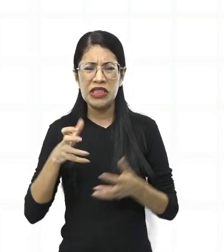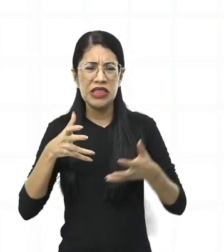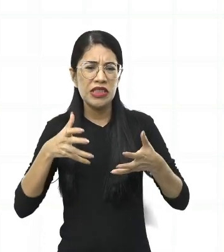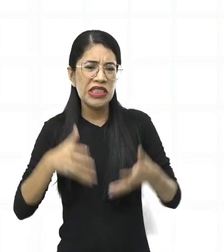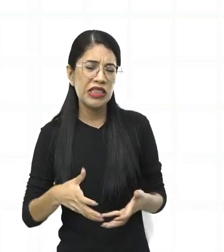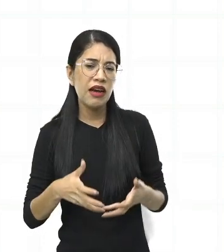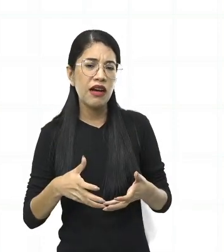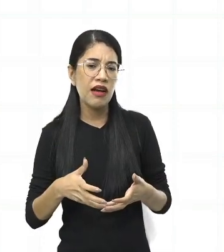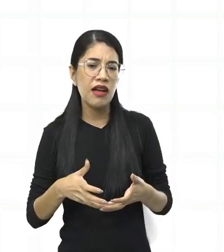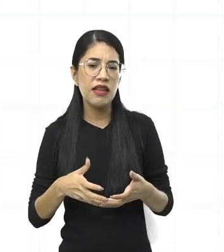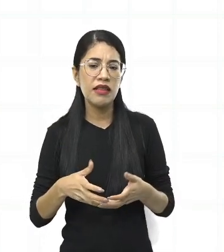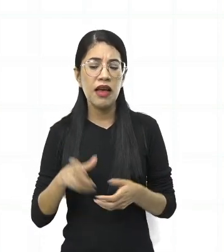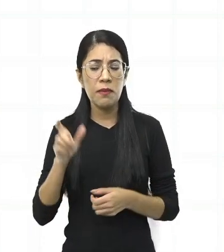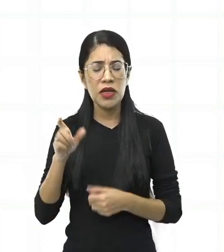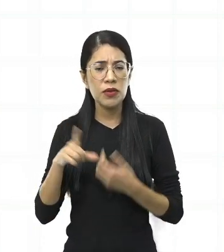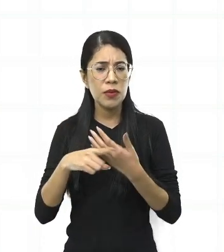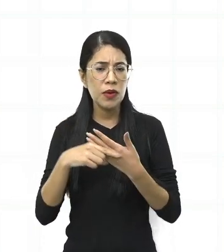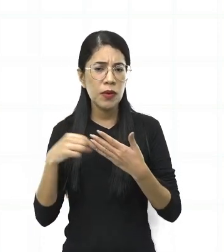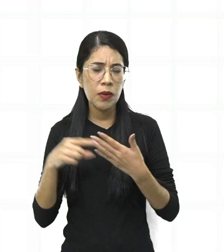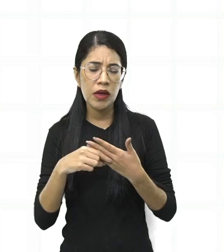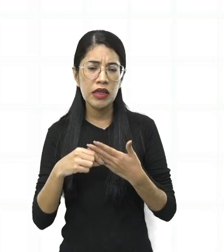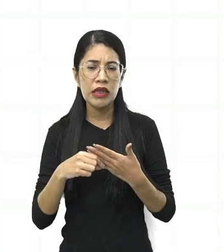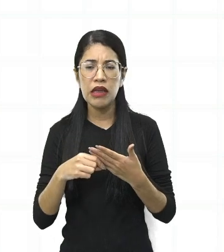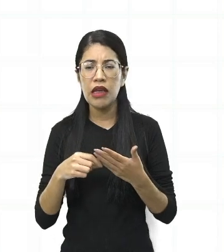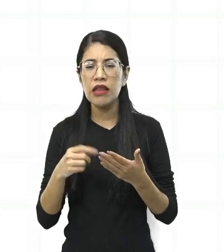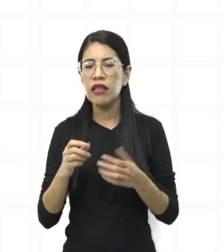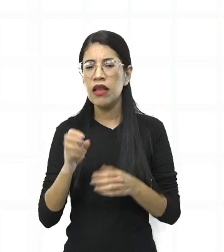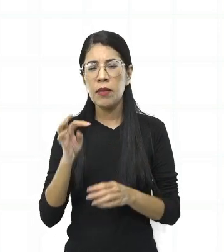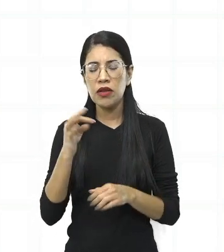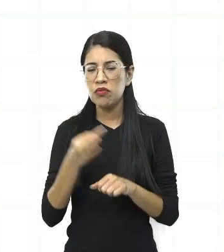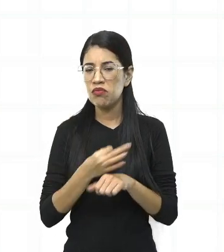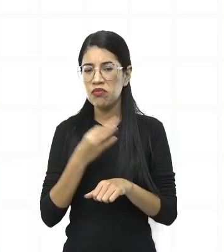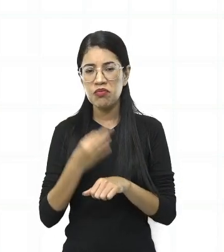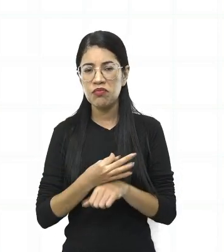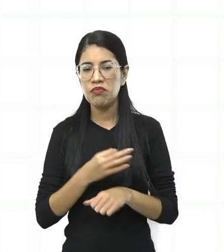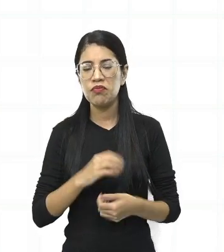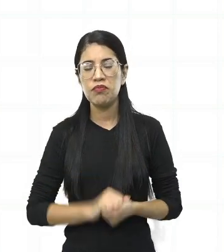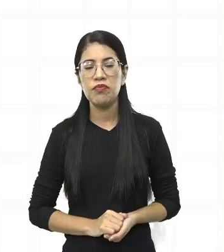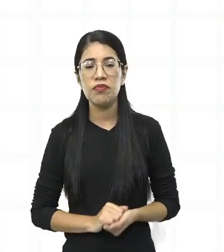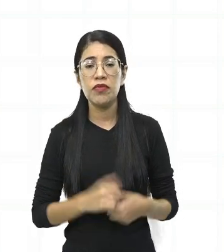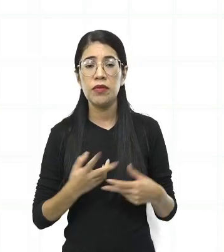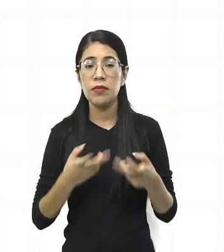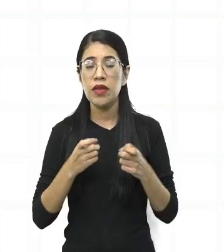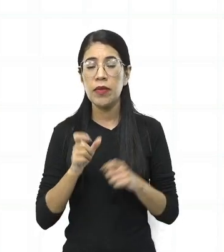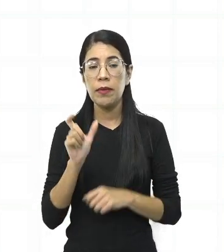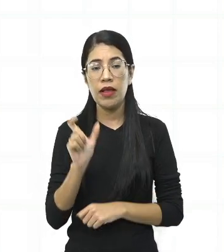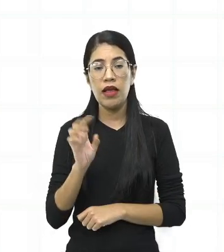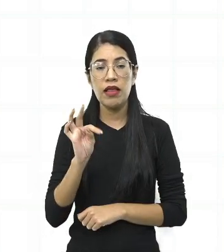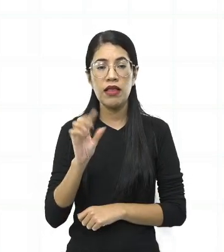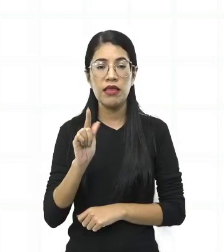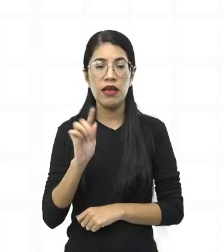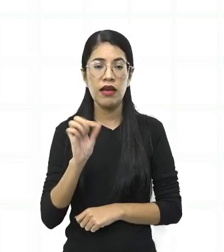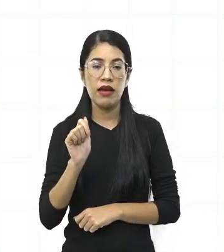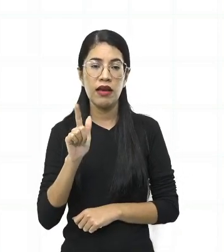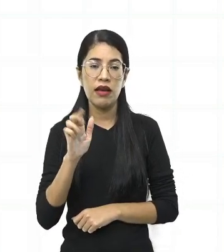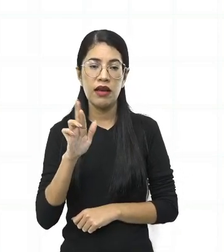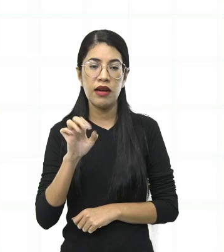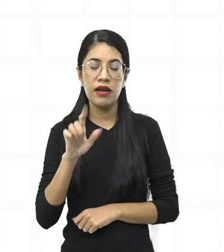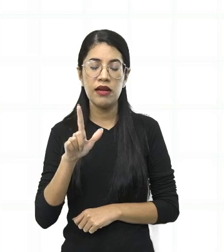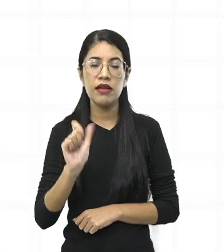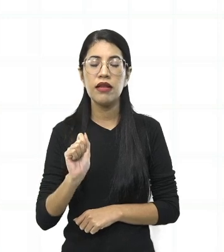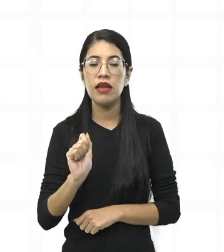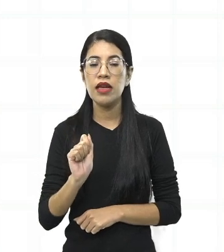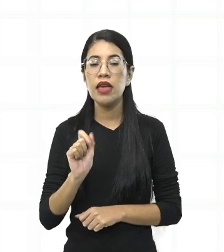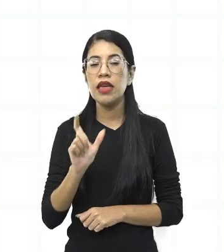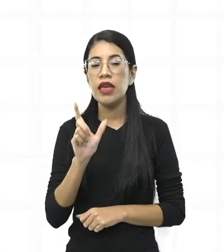escritor te atura. Olha só, tem até rima aqui, né? Então, vejam, ó, tagarela e criatura é